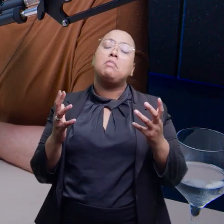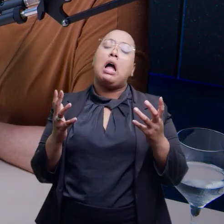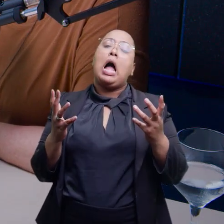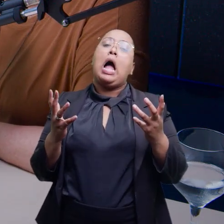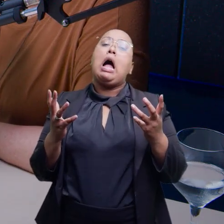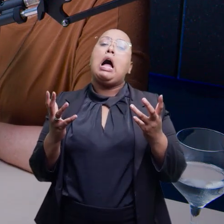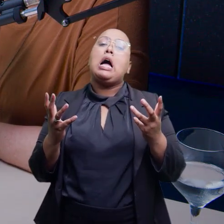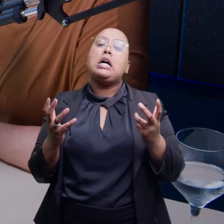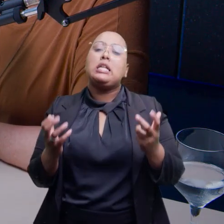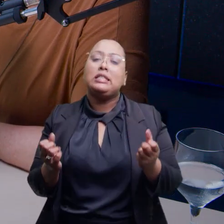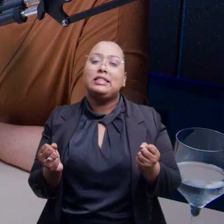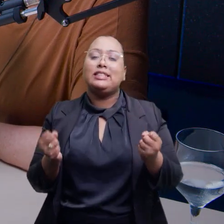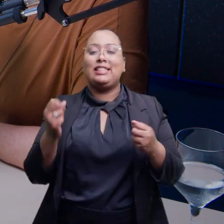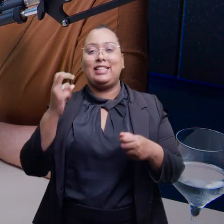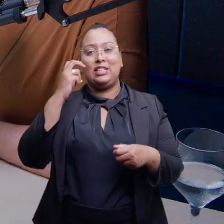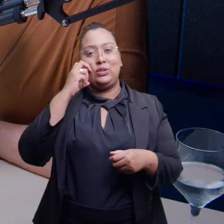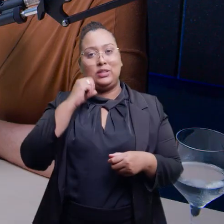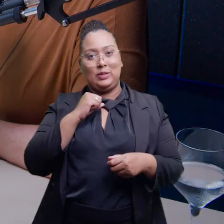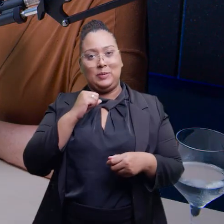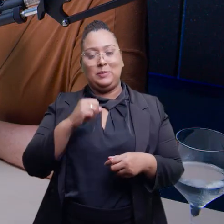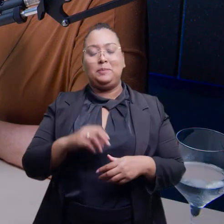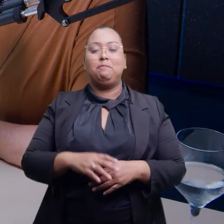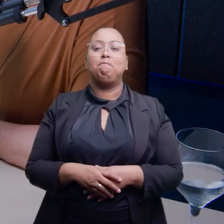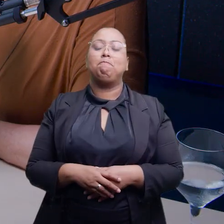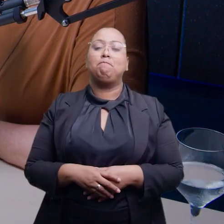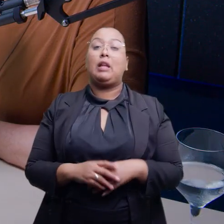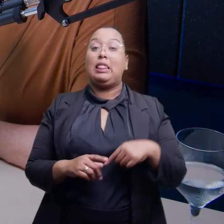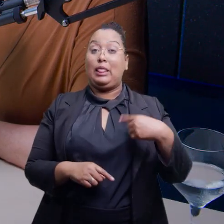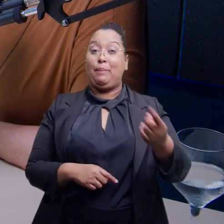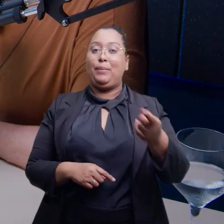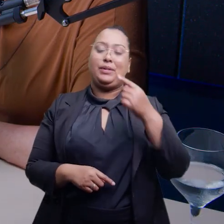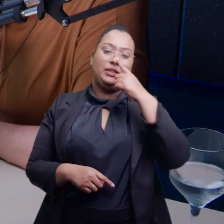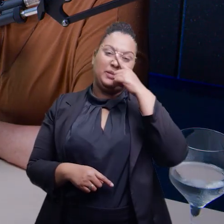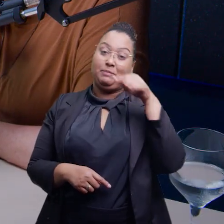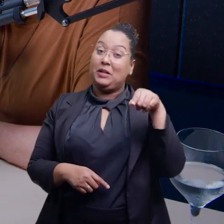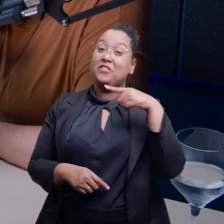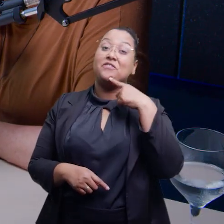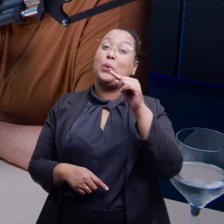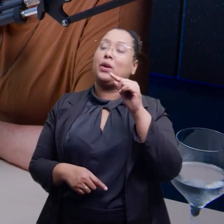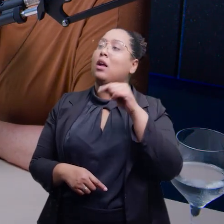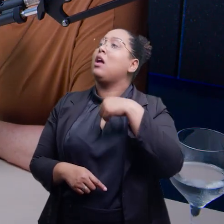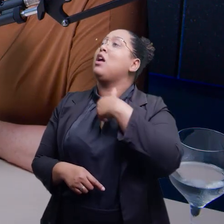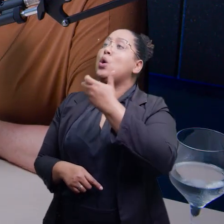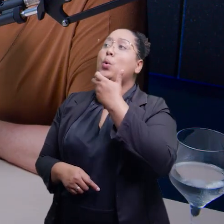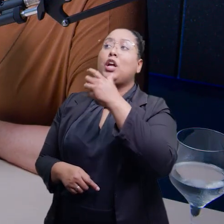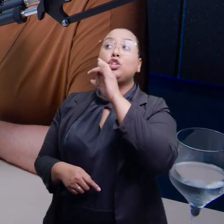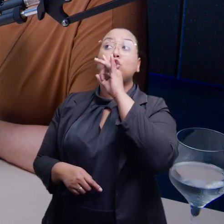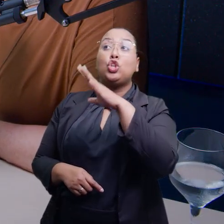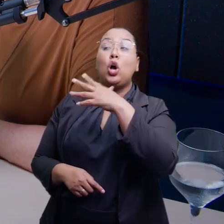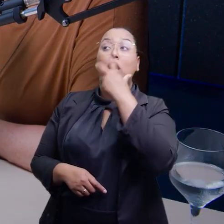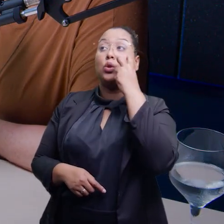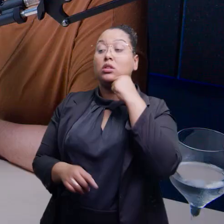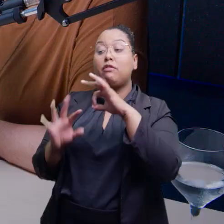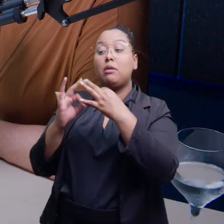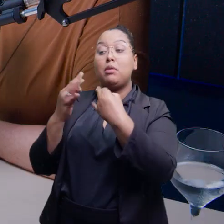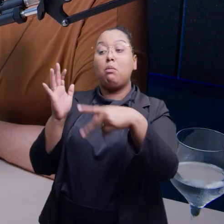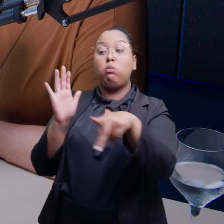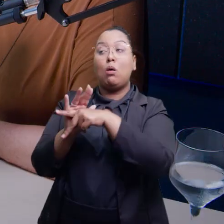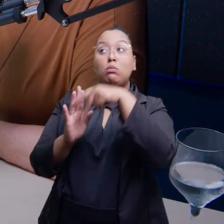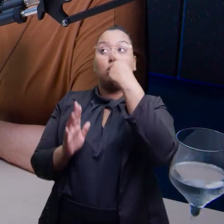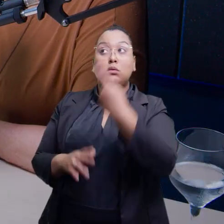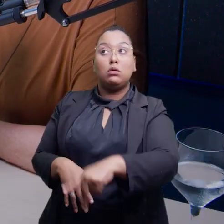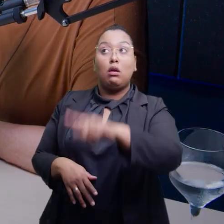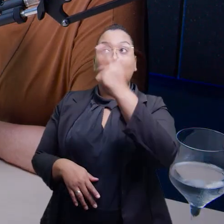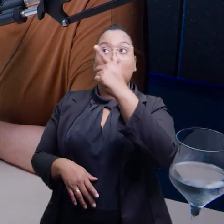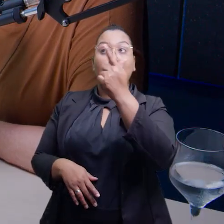o processo de adoção. Aí ele fala assim, olha, mas eu só quero ser adotado se for em Goiânia.